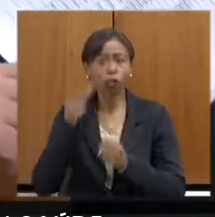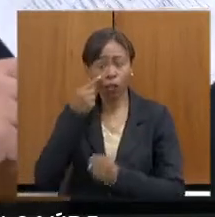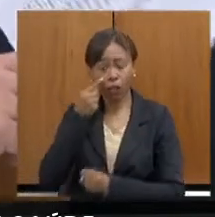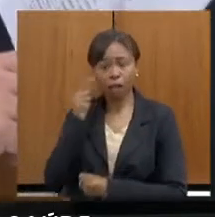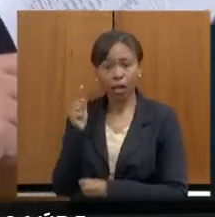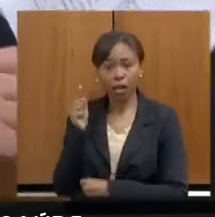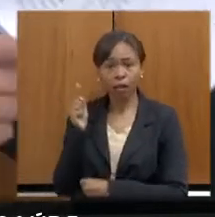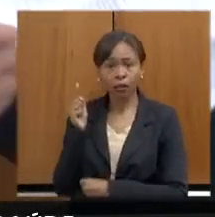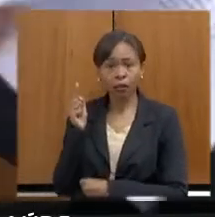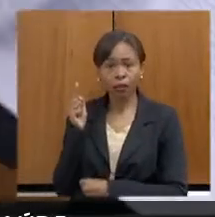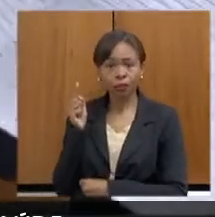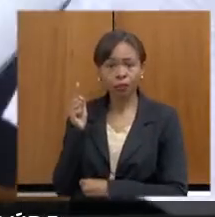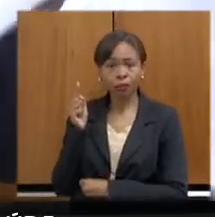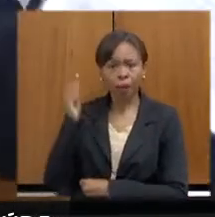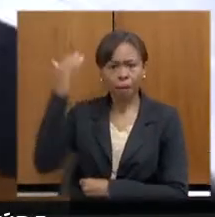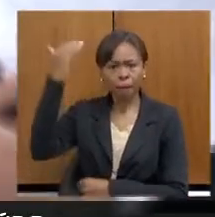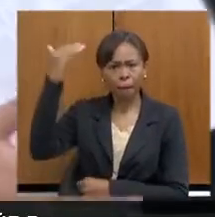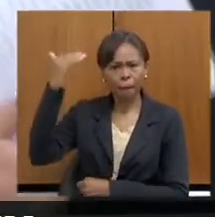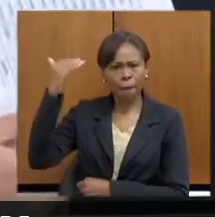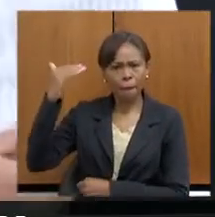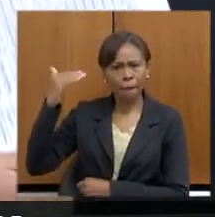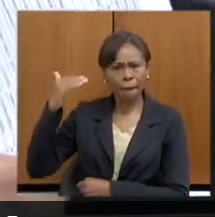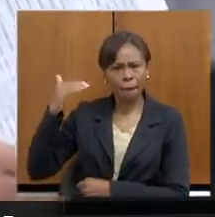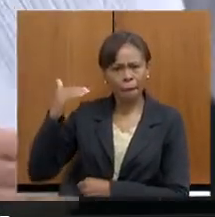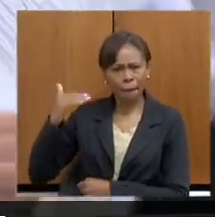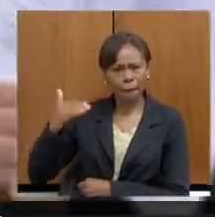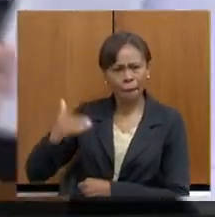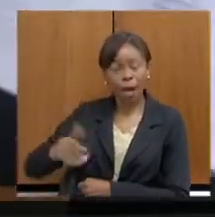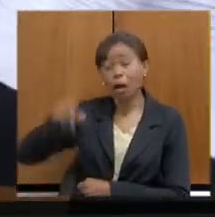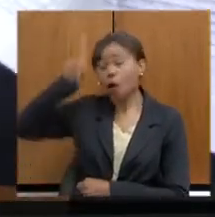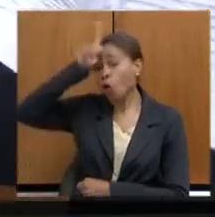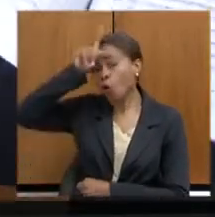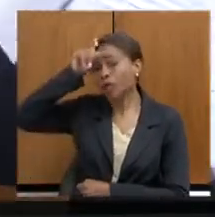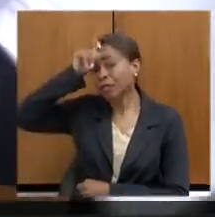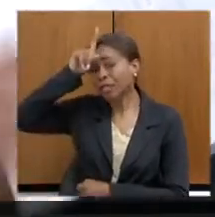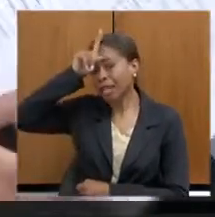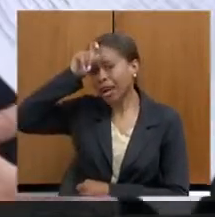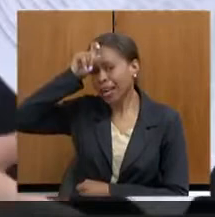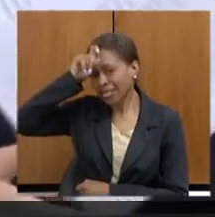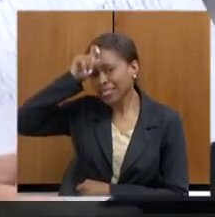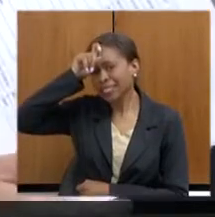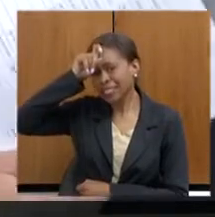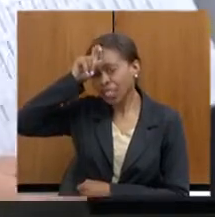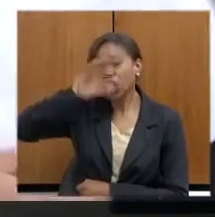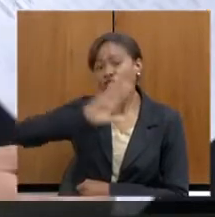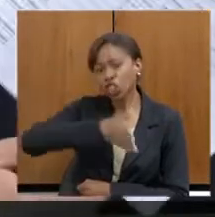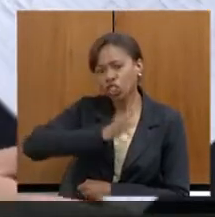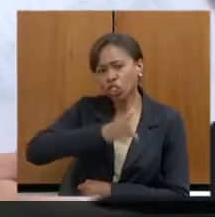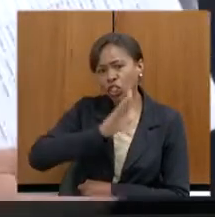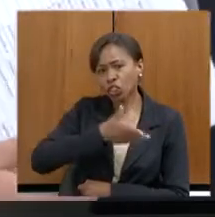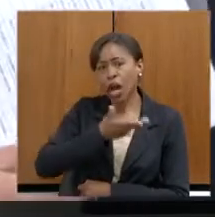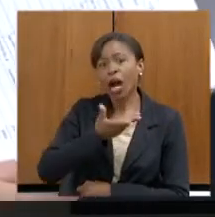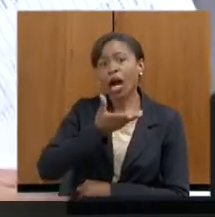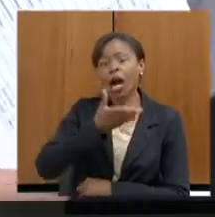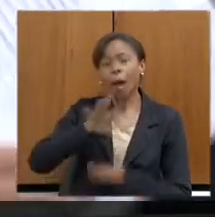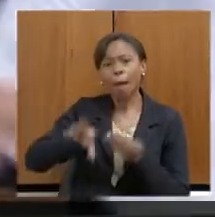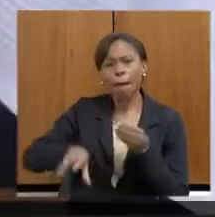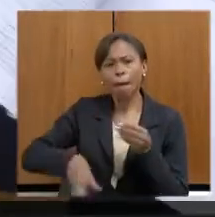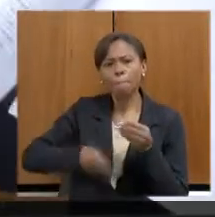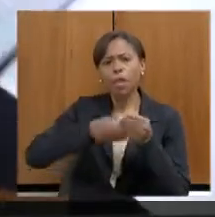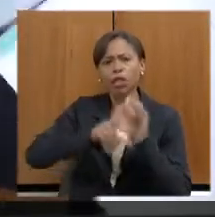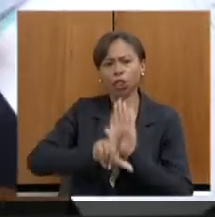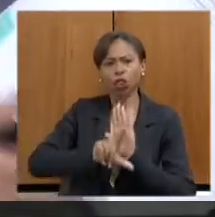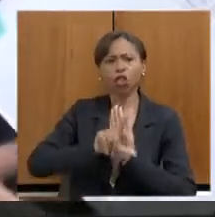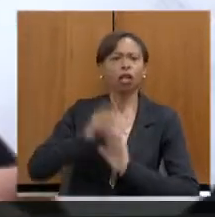vocês terem ideia são lista de hospitais que foram atendidos por nossas emendas